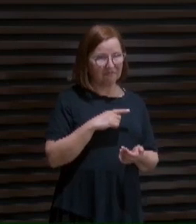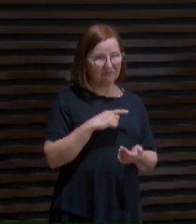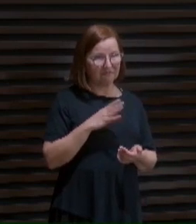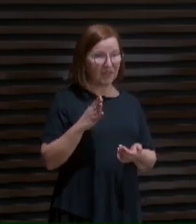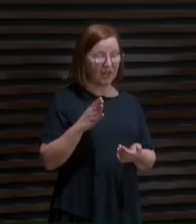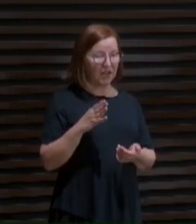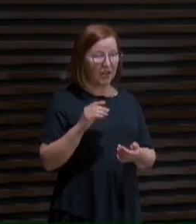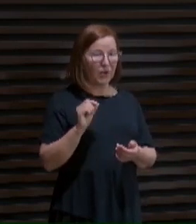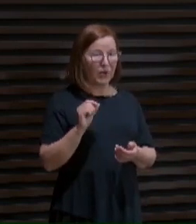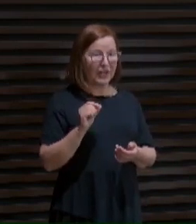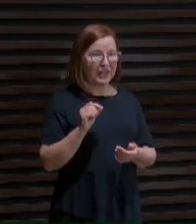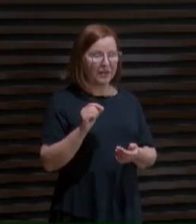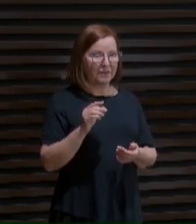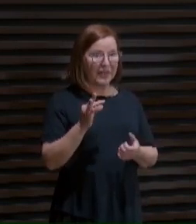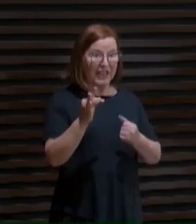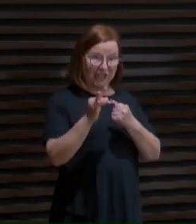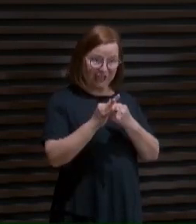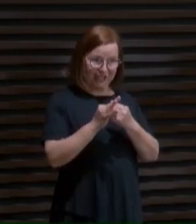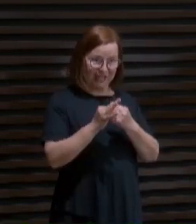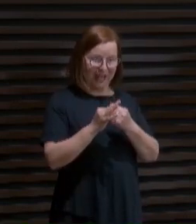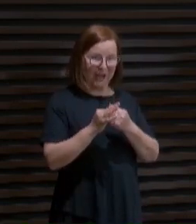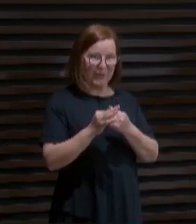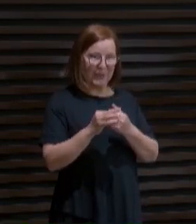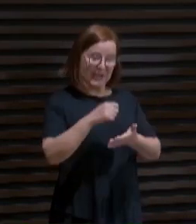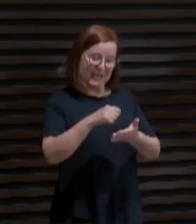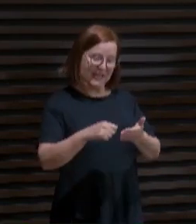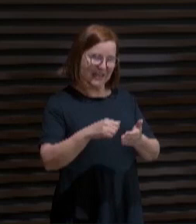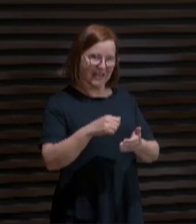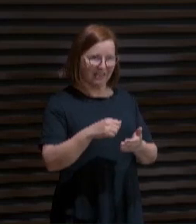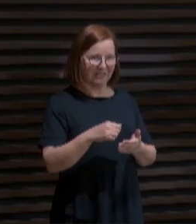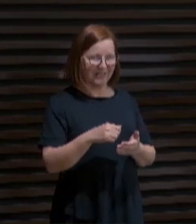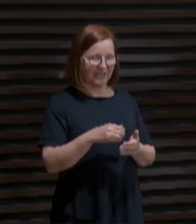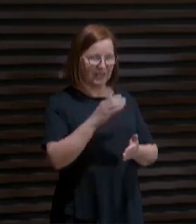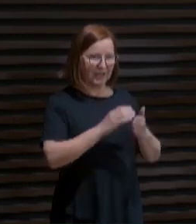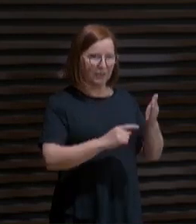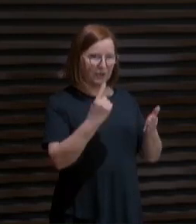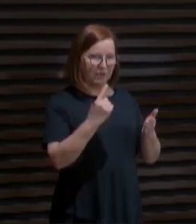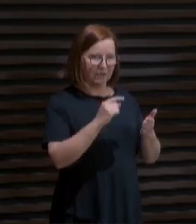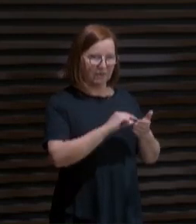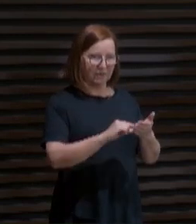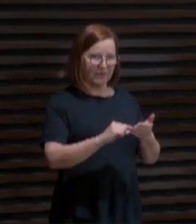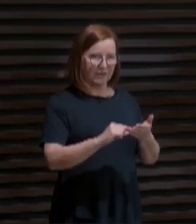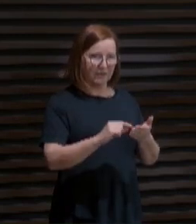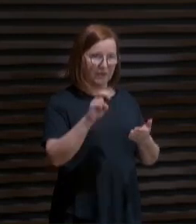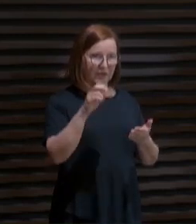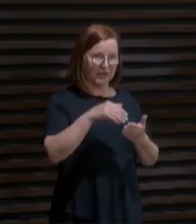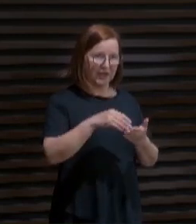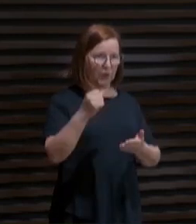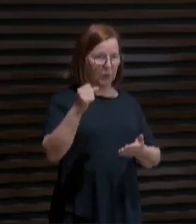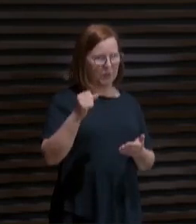nos descrever no capítulo 1, no versículo 5 a 8 de Tiago, que é